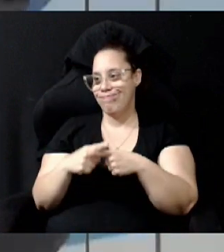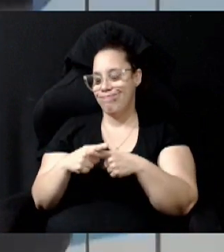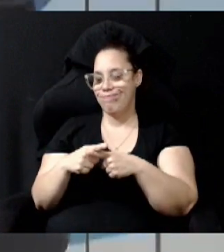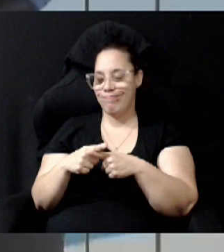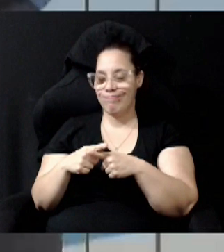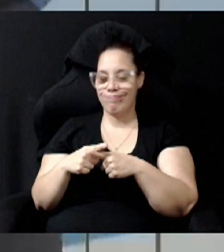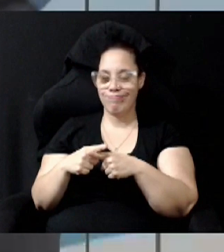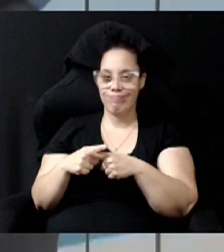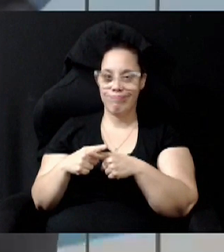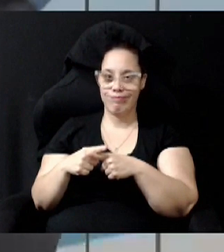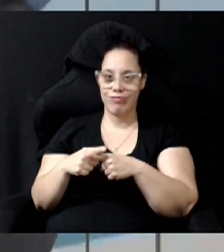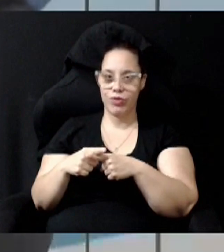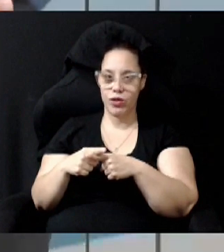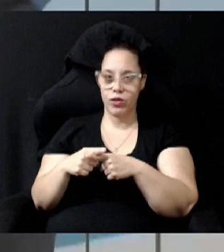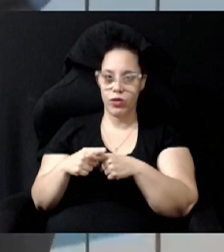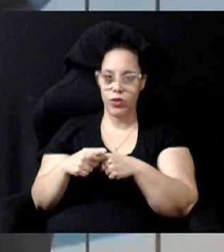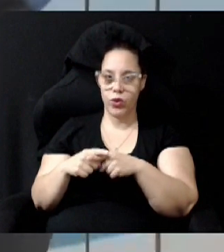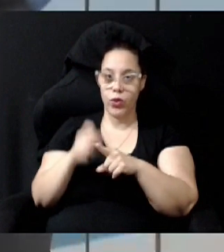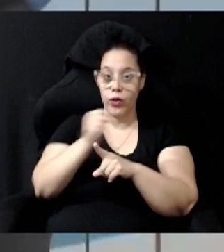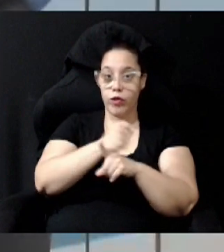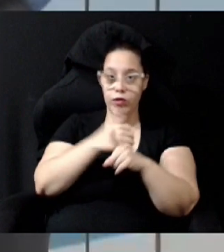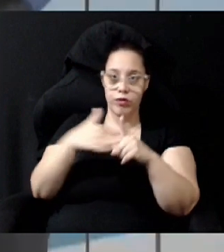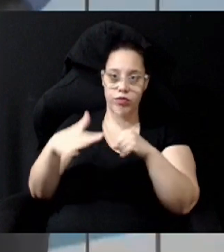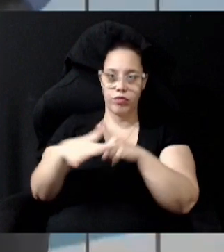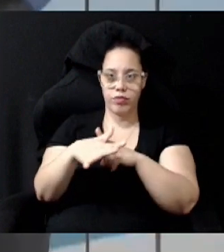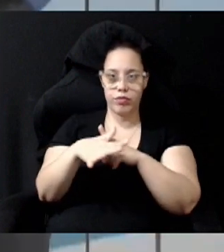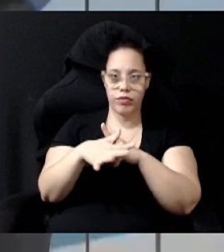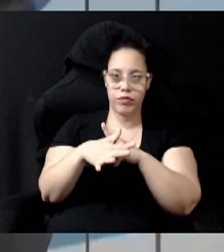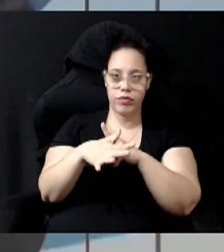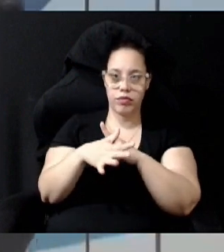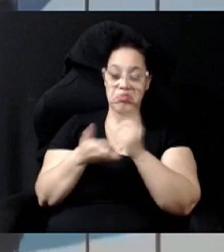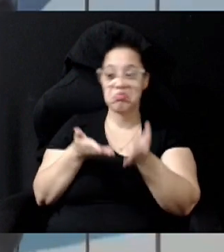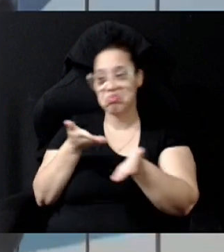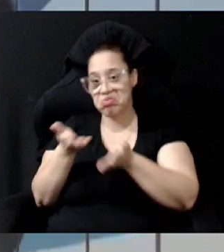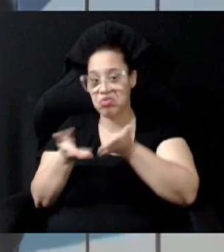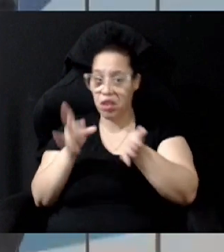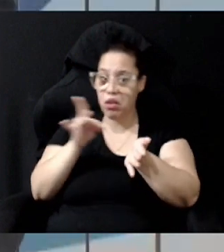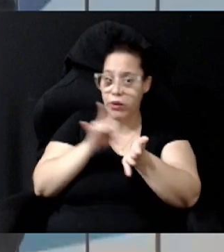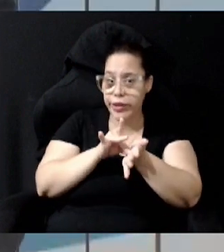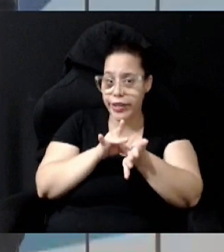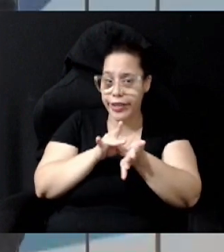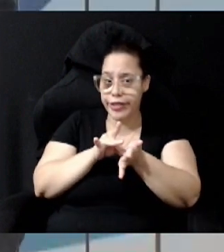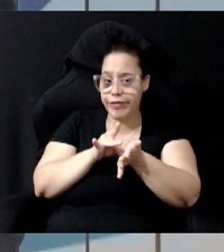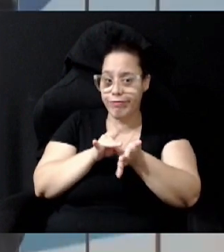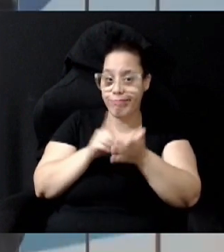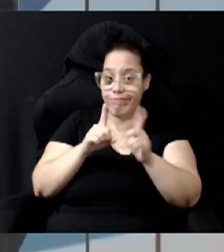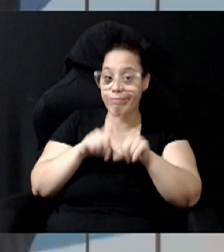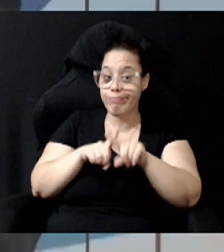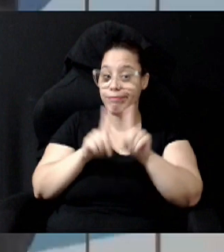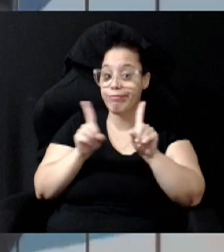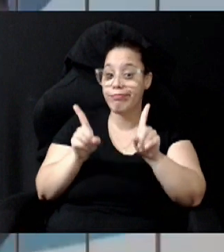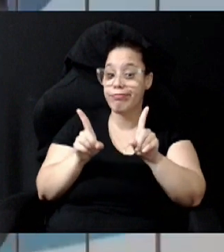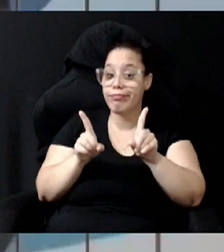os espectros sociais. Em certa medida é verdade. Mas,